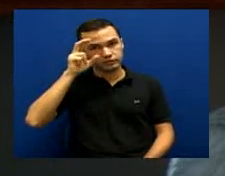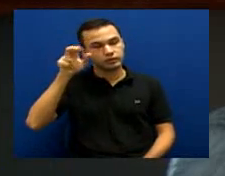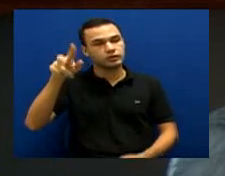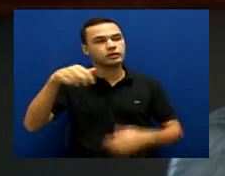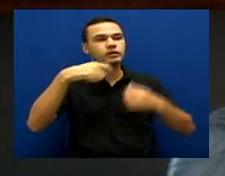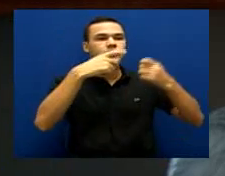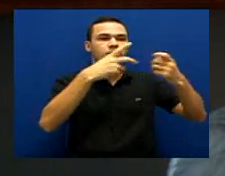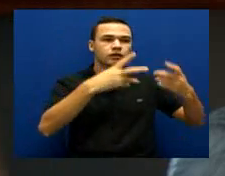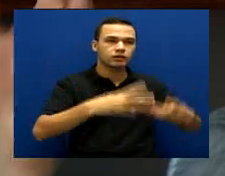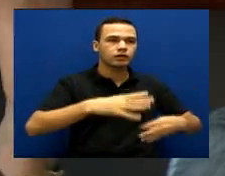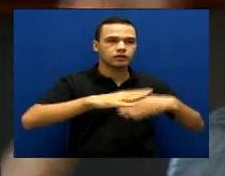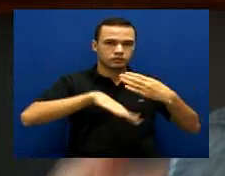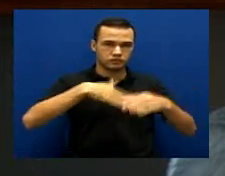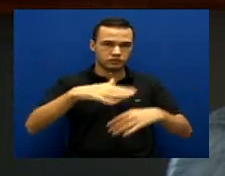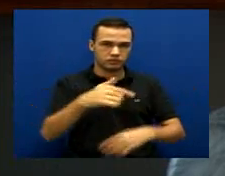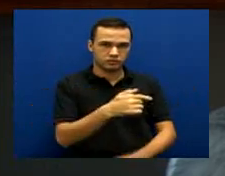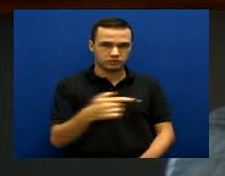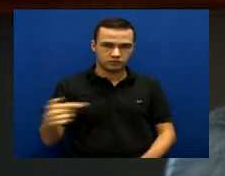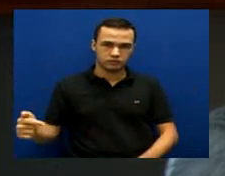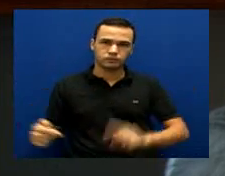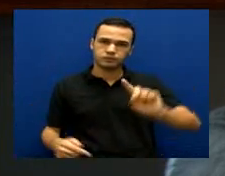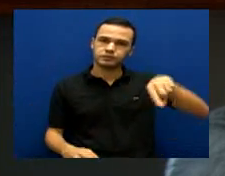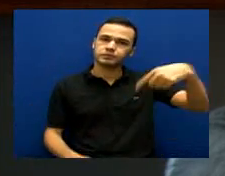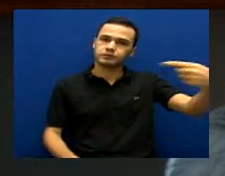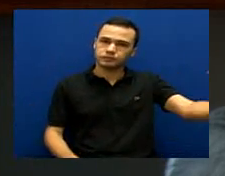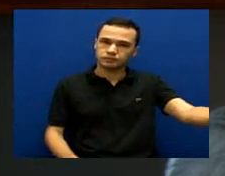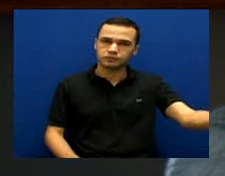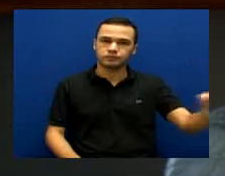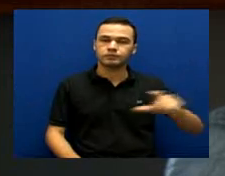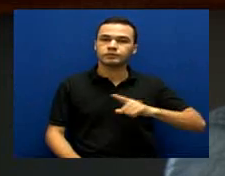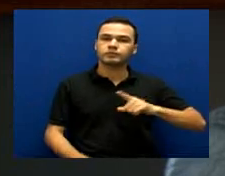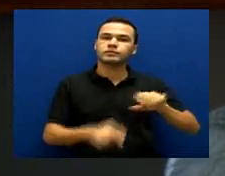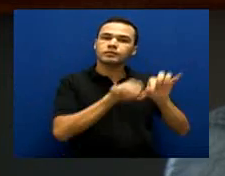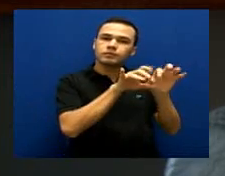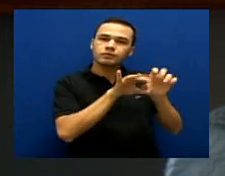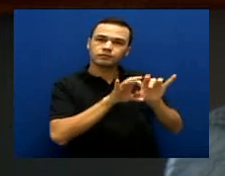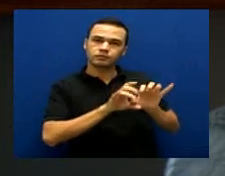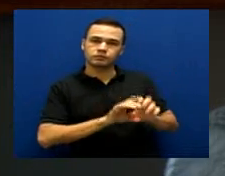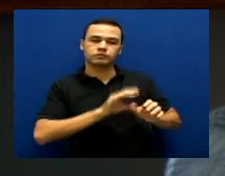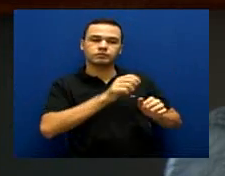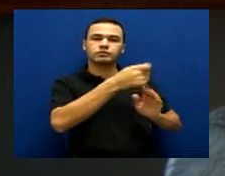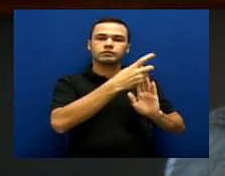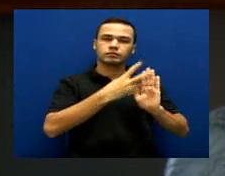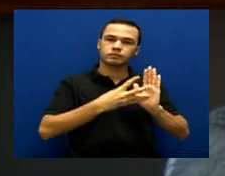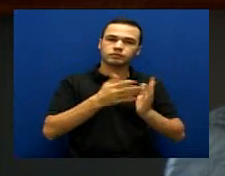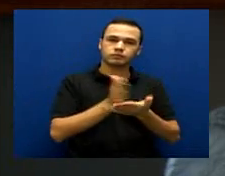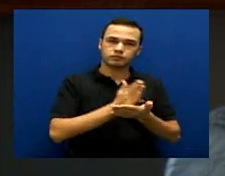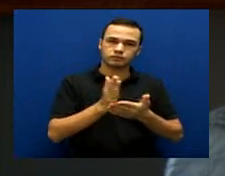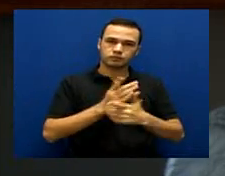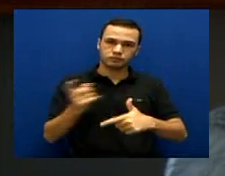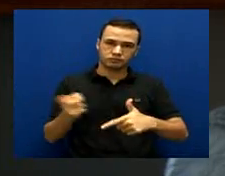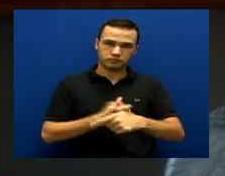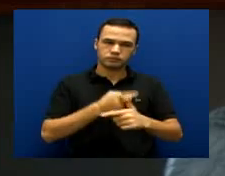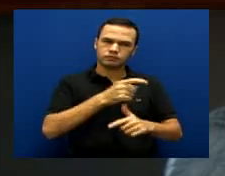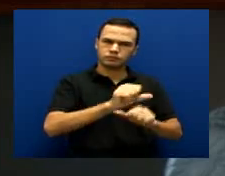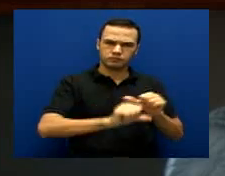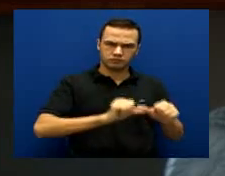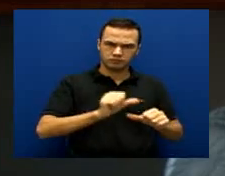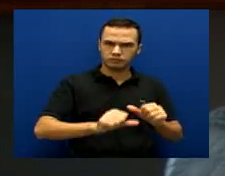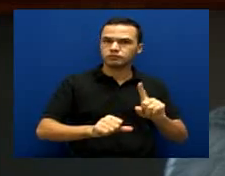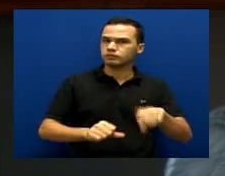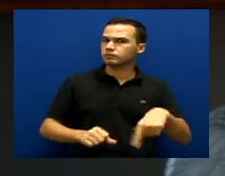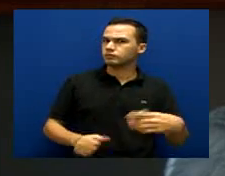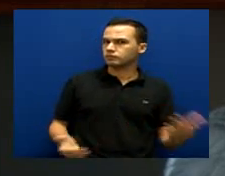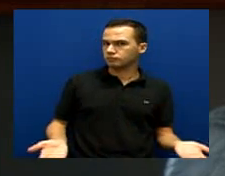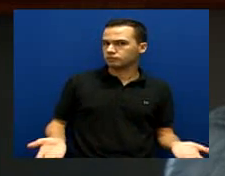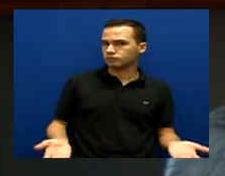disse da daqui a pouco a semana que vem um um relatório do que ele recebeu como dívidas esses números vão ser mudadas suponho